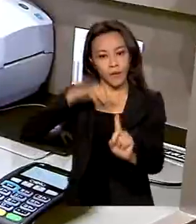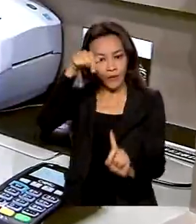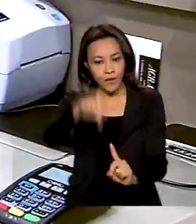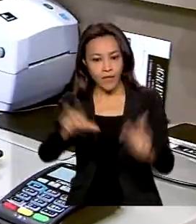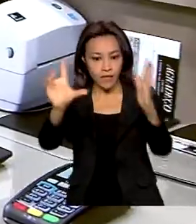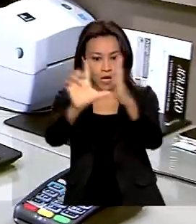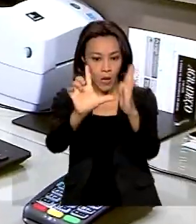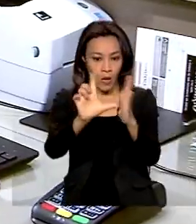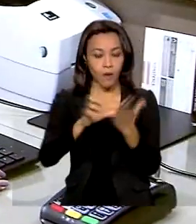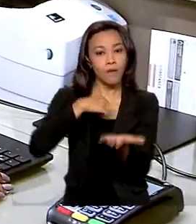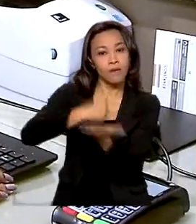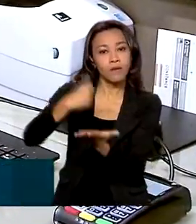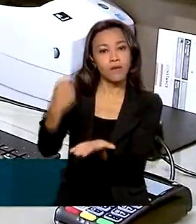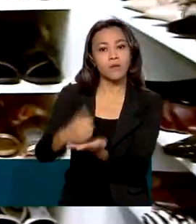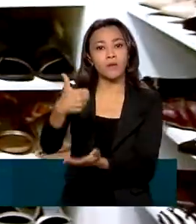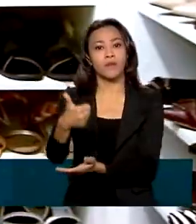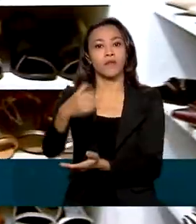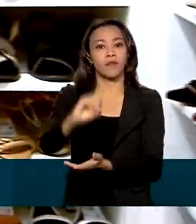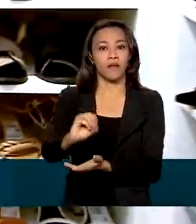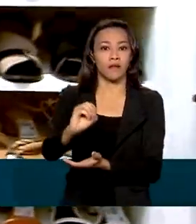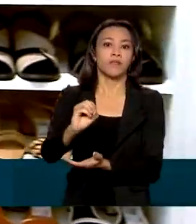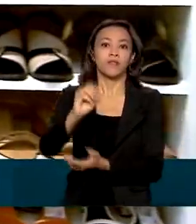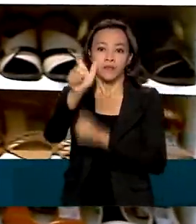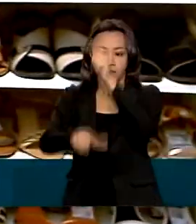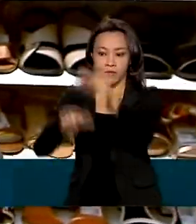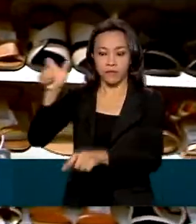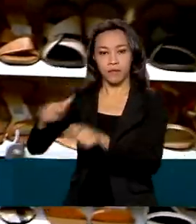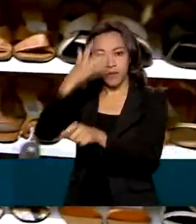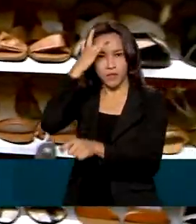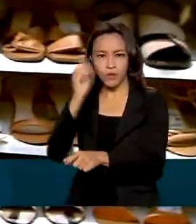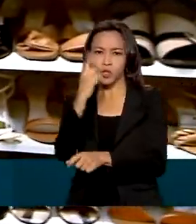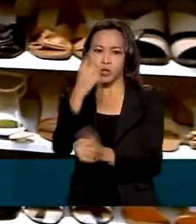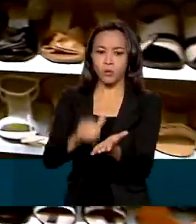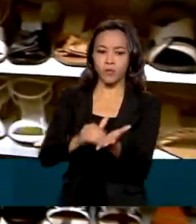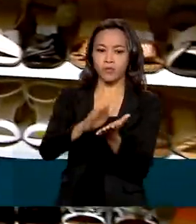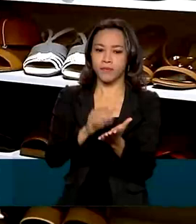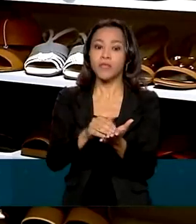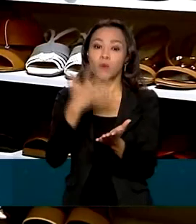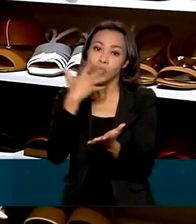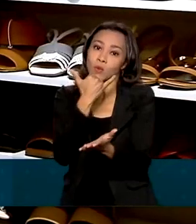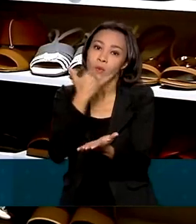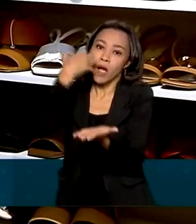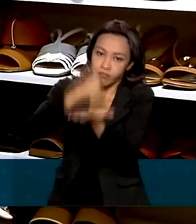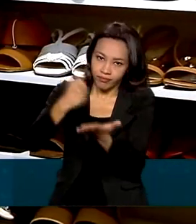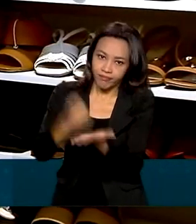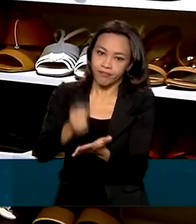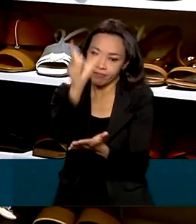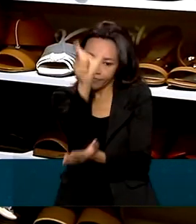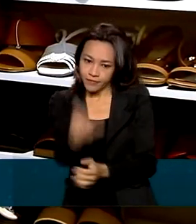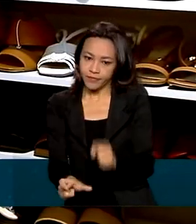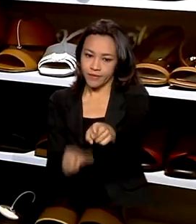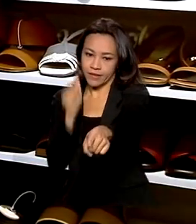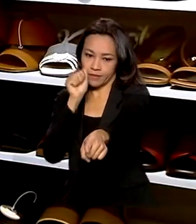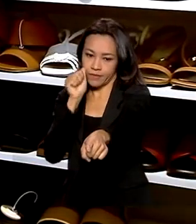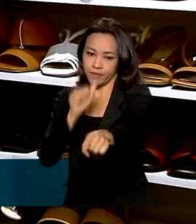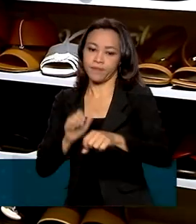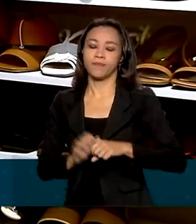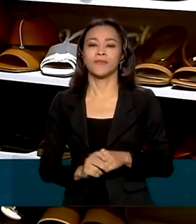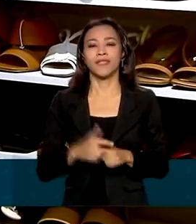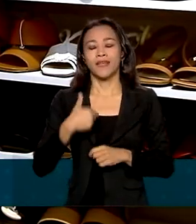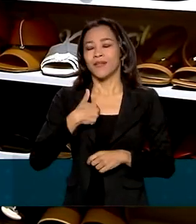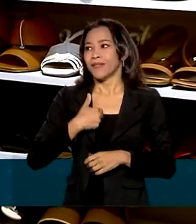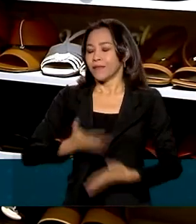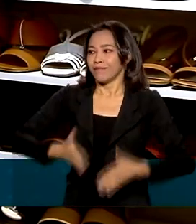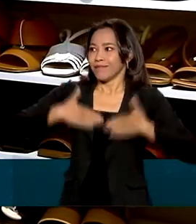lojas contratou 10 funcionários e uma das admitidas foi Isabel Cristiana. Me surpreendi. Foi assim uma oportunidade